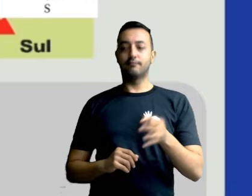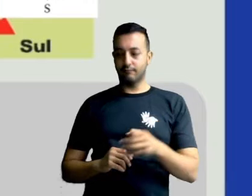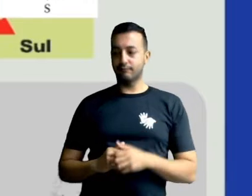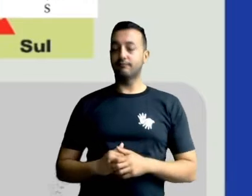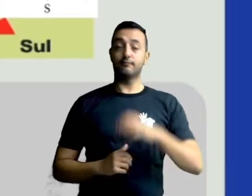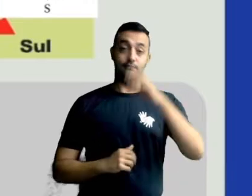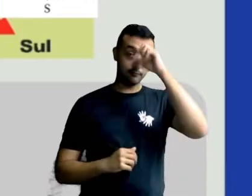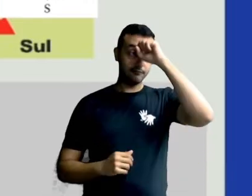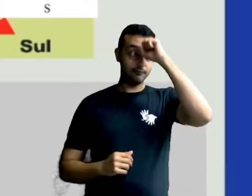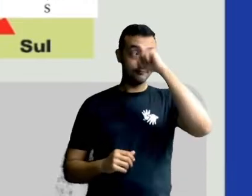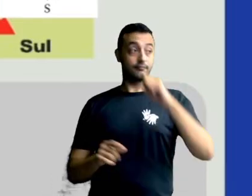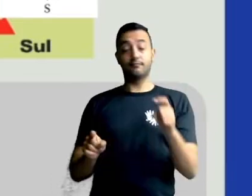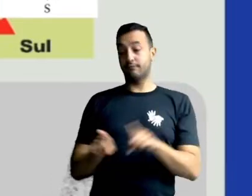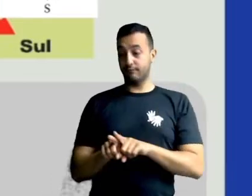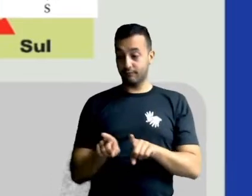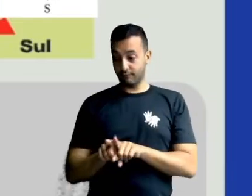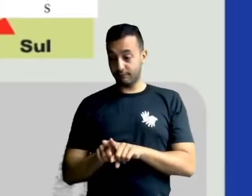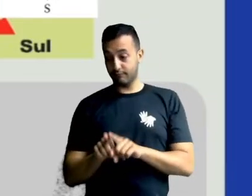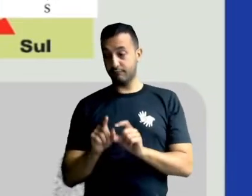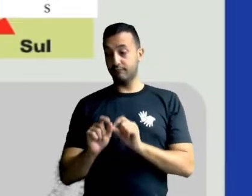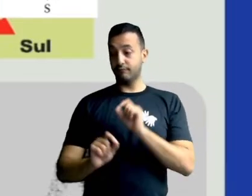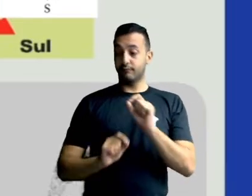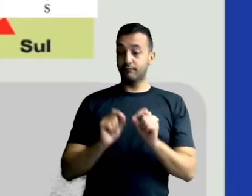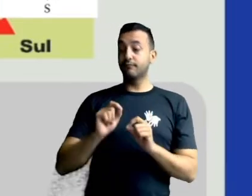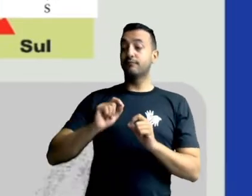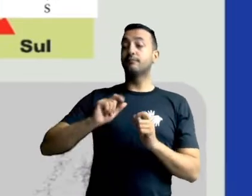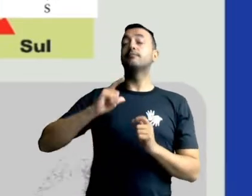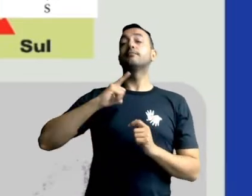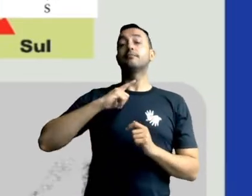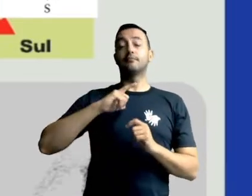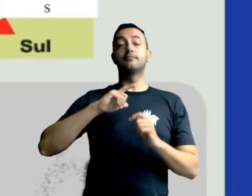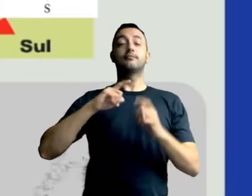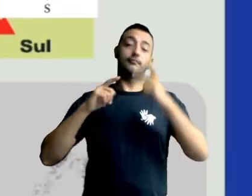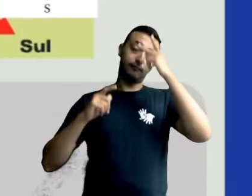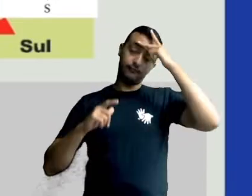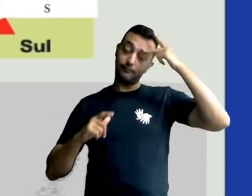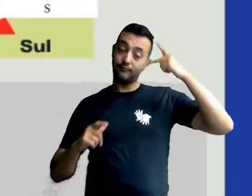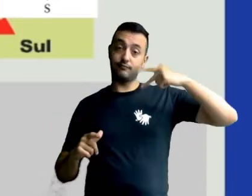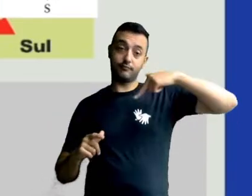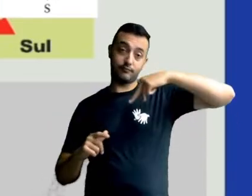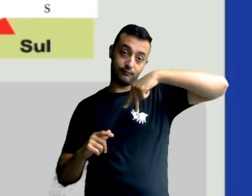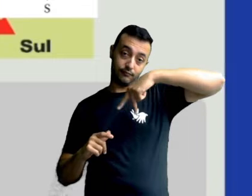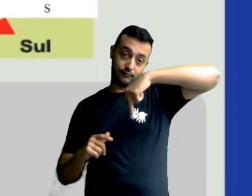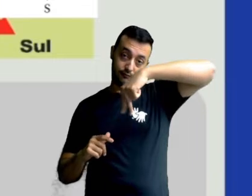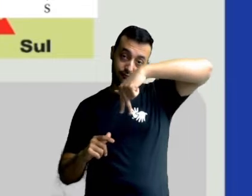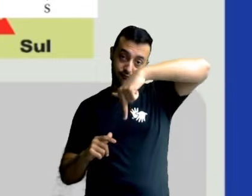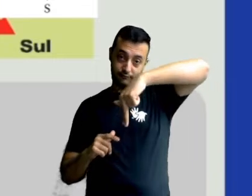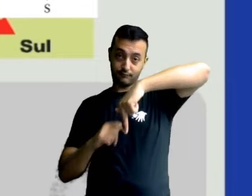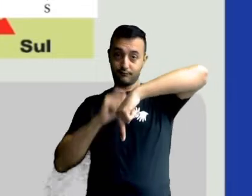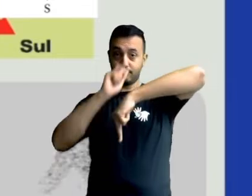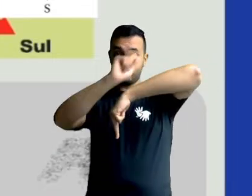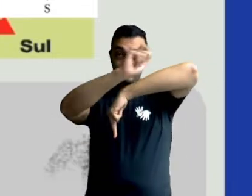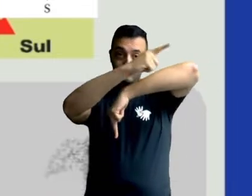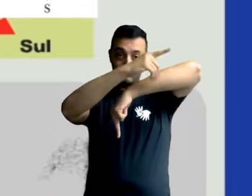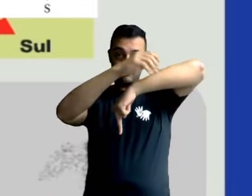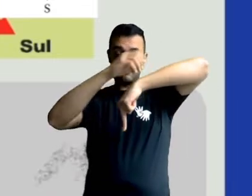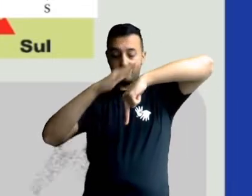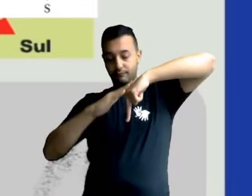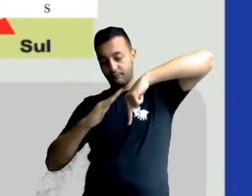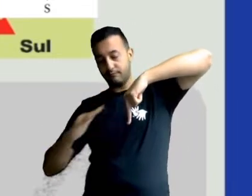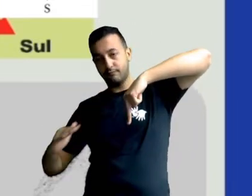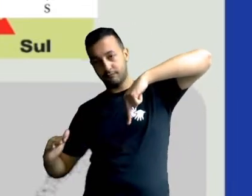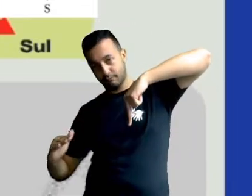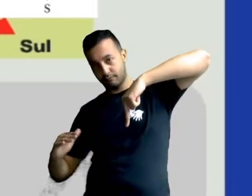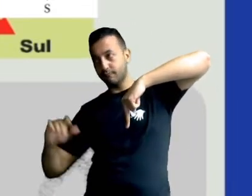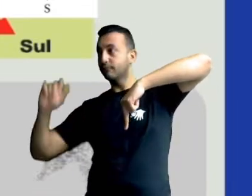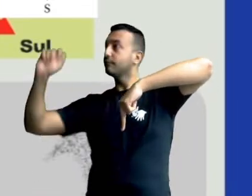Isso mesmo. E aprendemos também que a sombra da gente, por exemplo, quando a gente está na rua, ela vai variar de acordo